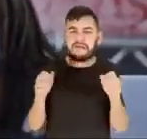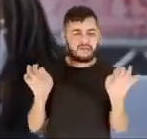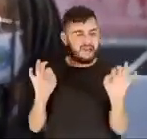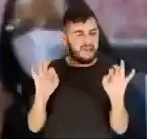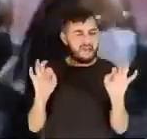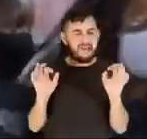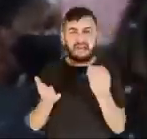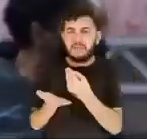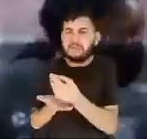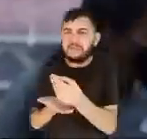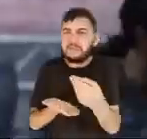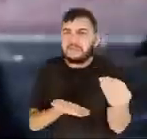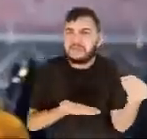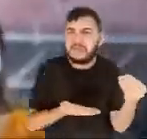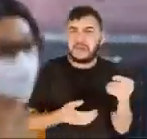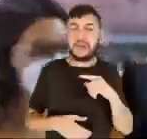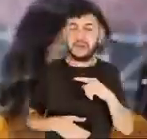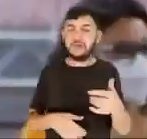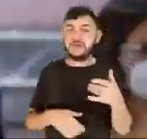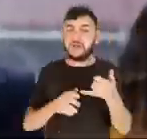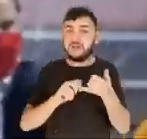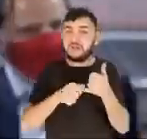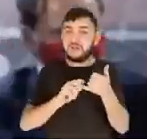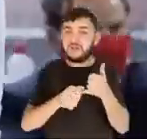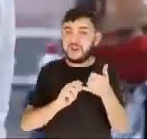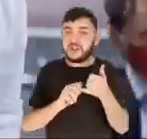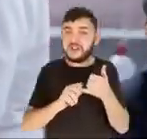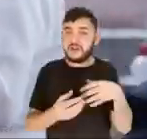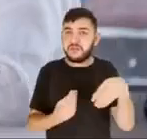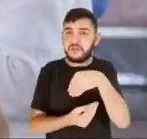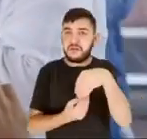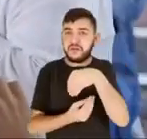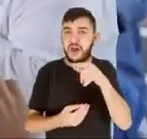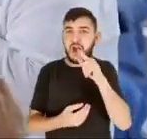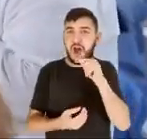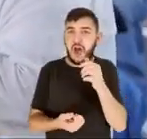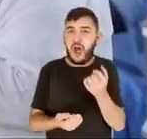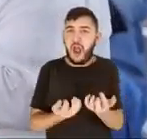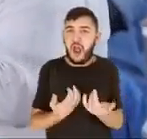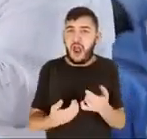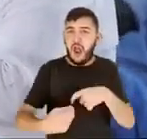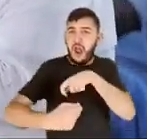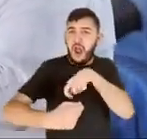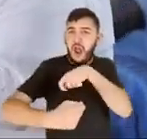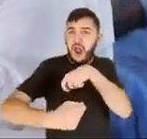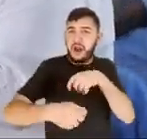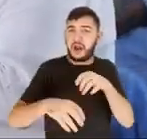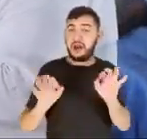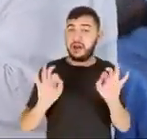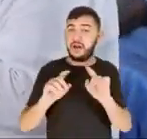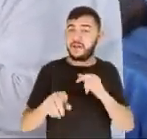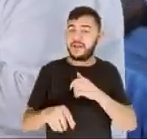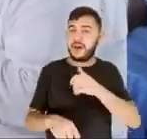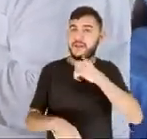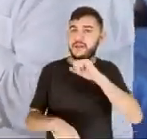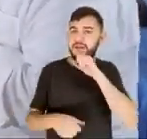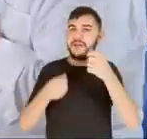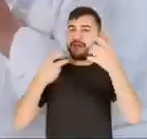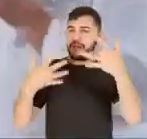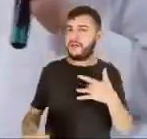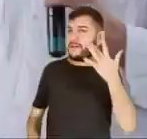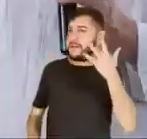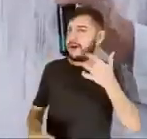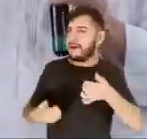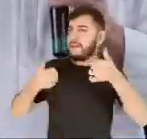um bocado de feijão para colocar com água no fogo, minha mãe dizia: amanhã vai melhorar. Ela nunca entrou